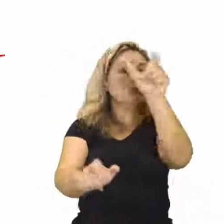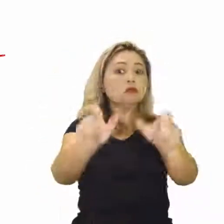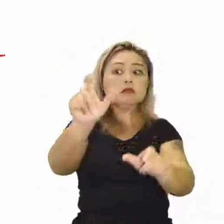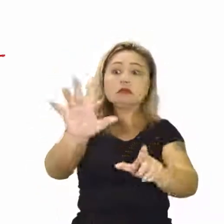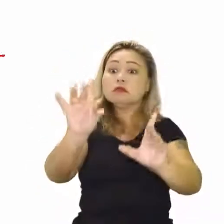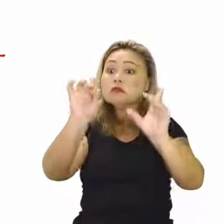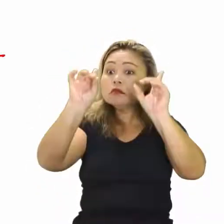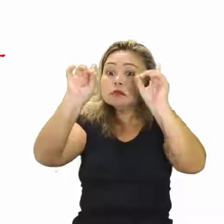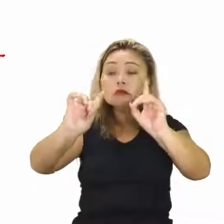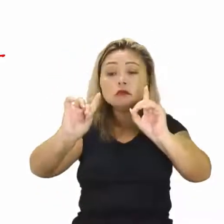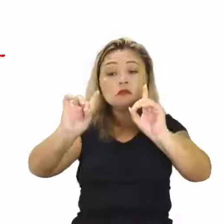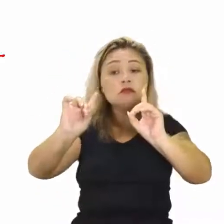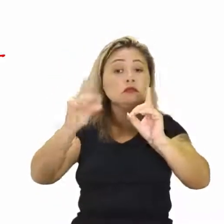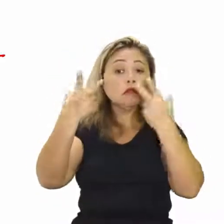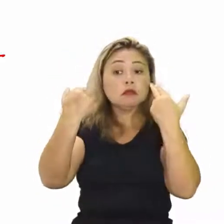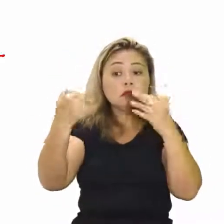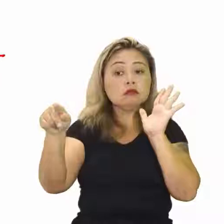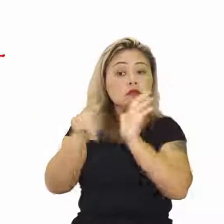Direitos naturais.